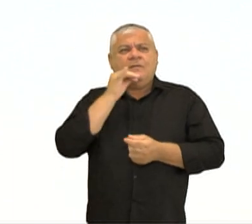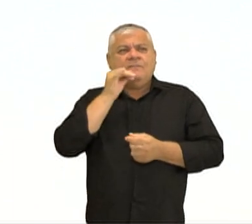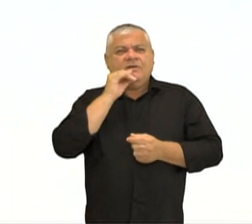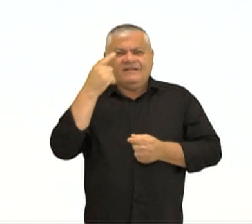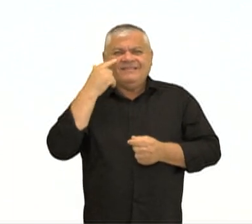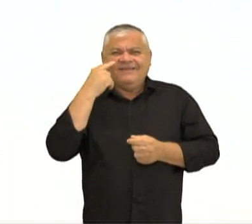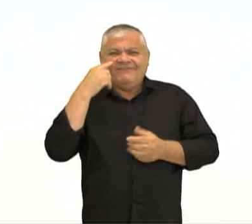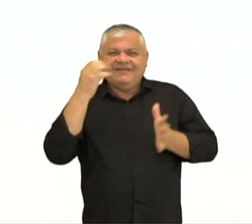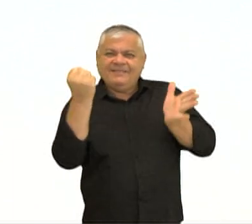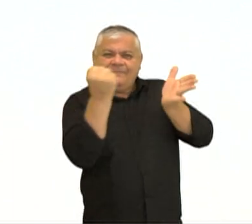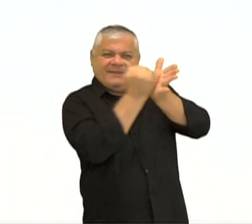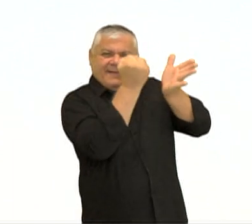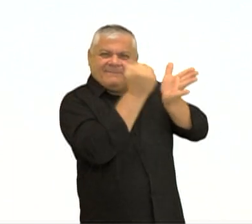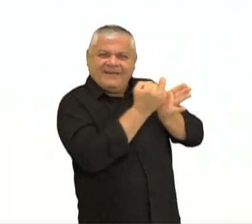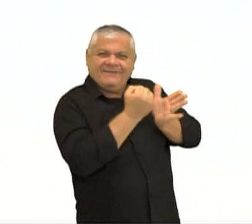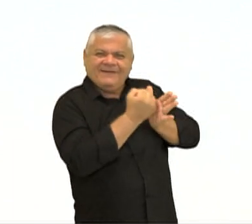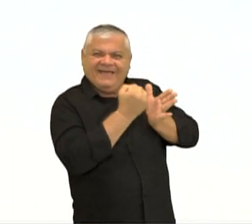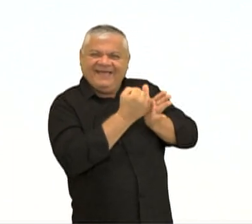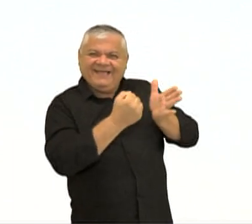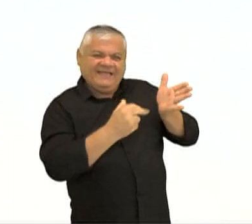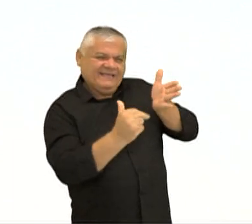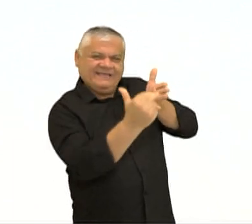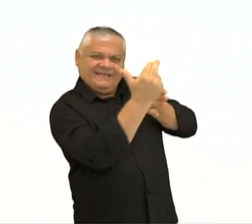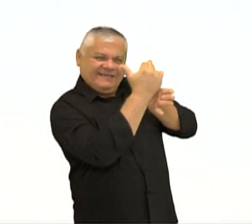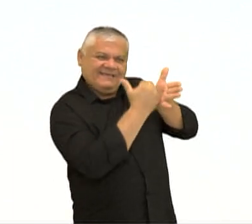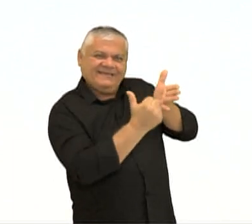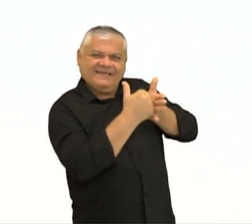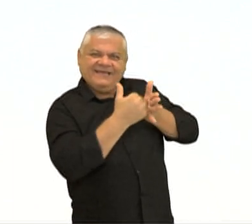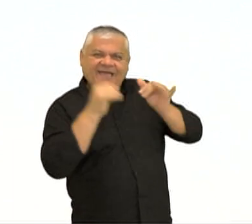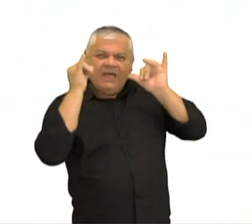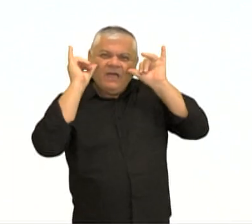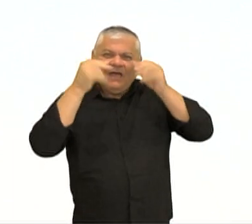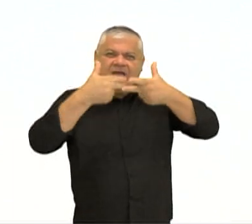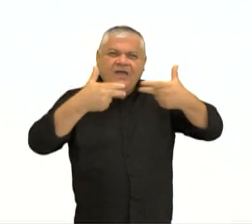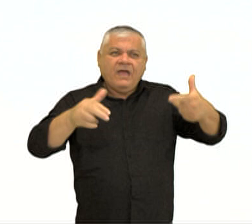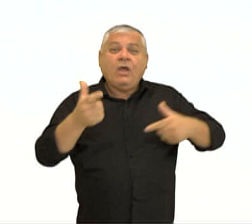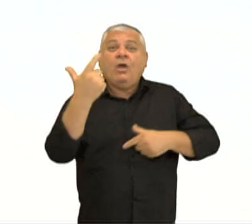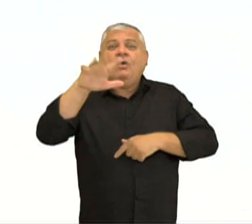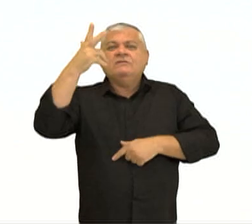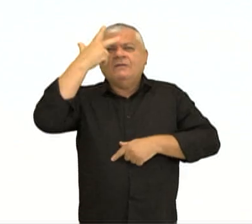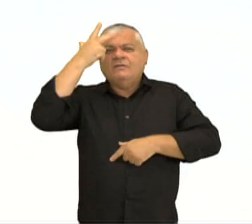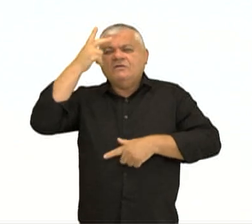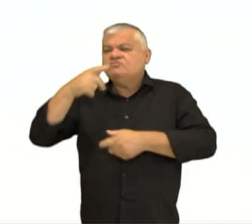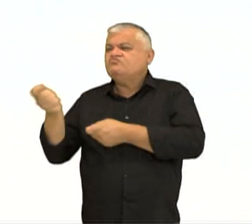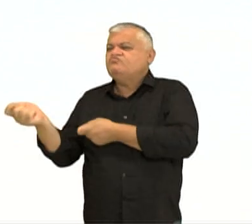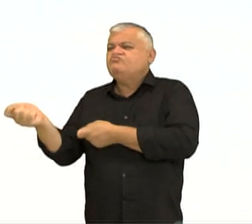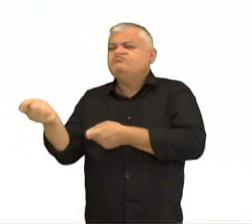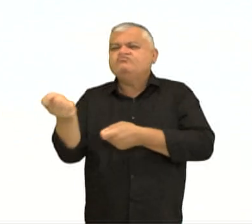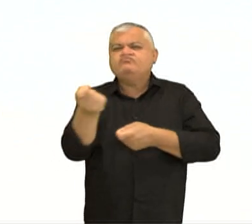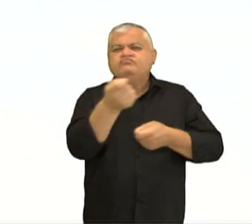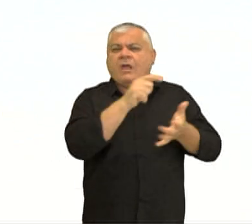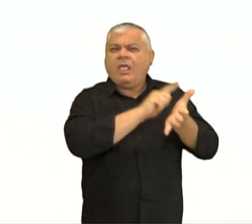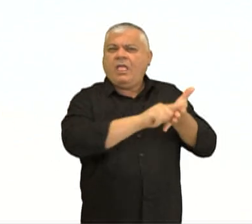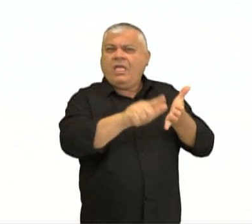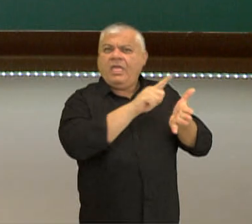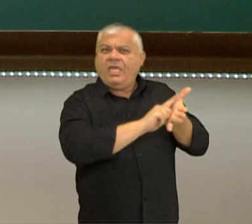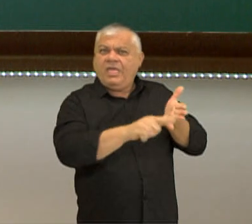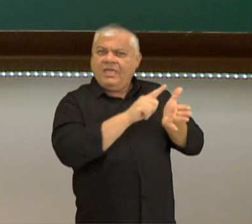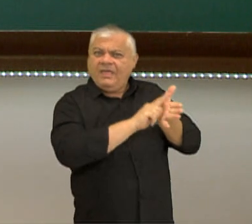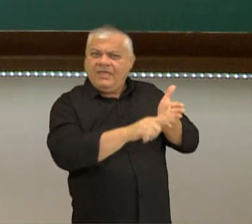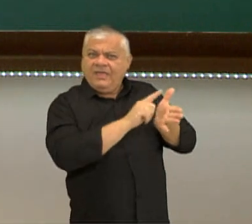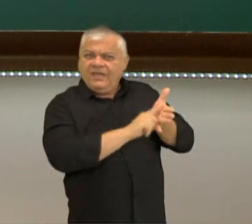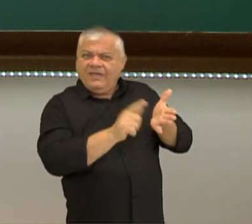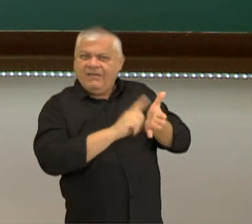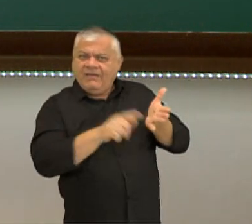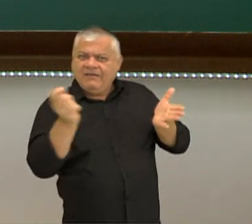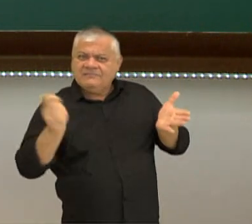arte rupestre ele fez, né, e uma pessoa apagando, removendo essa arte. Será que para criar